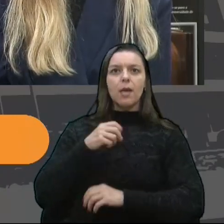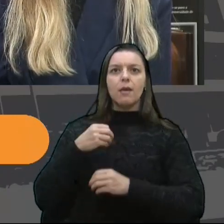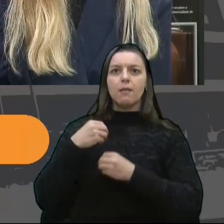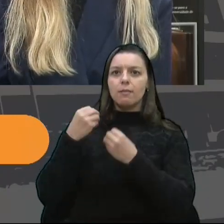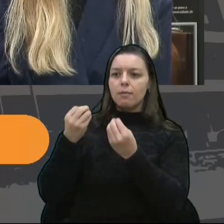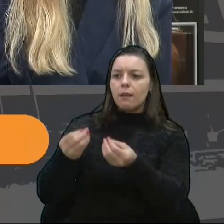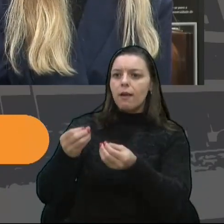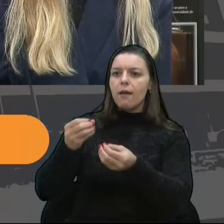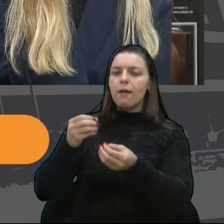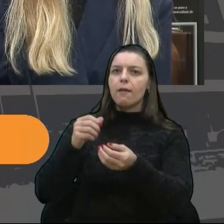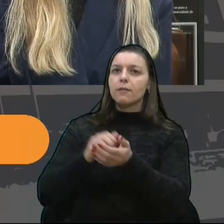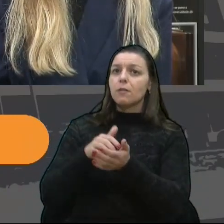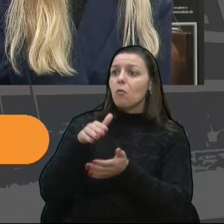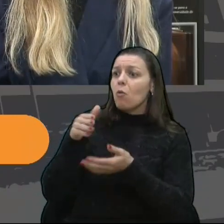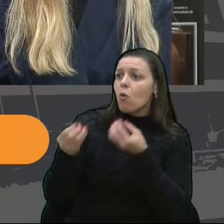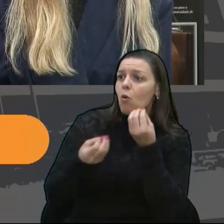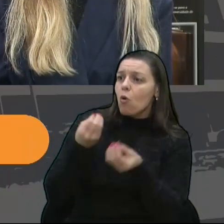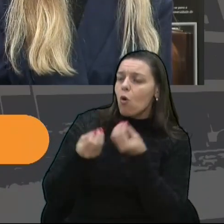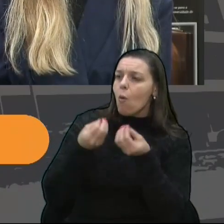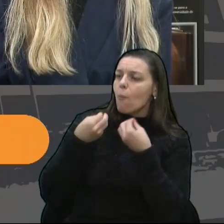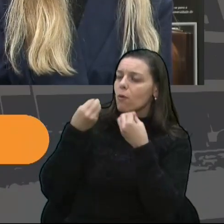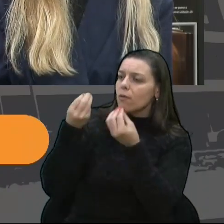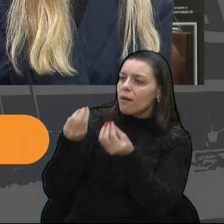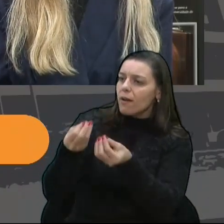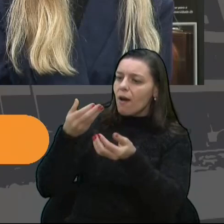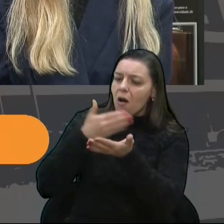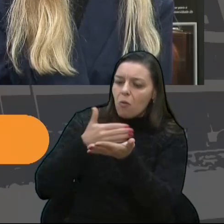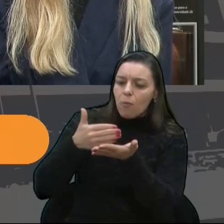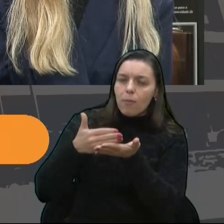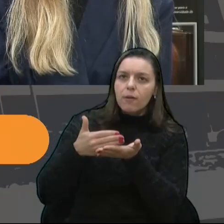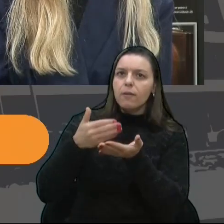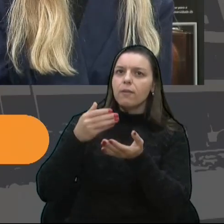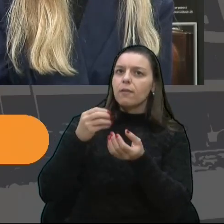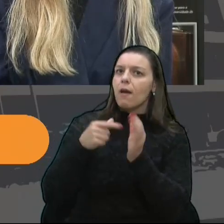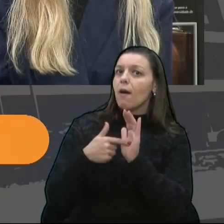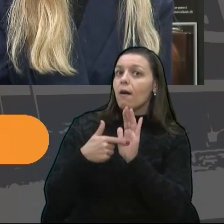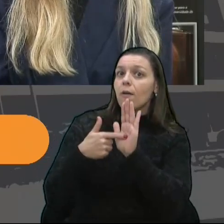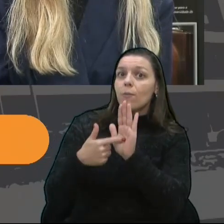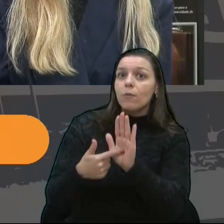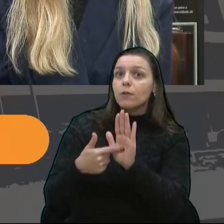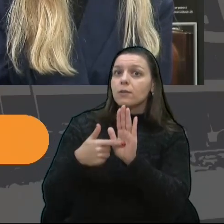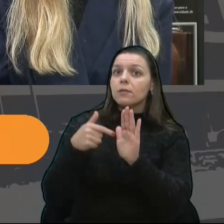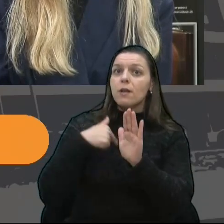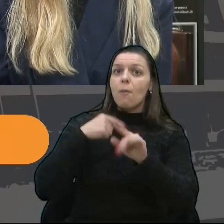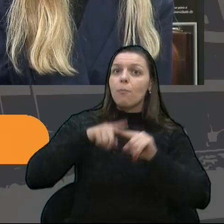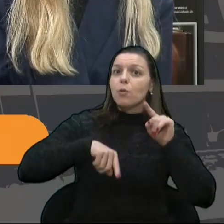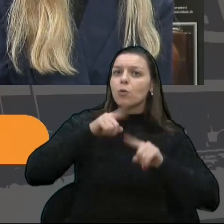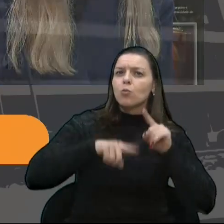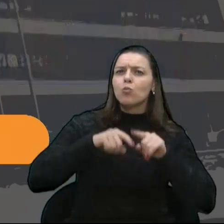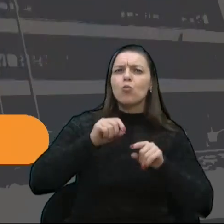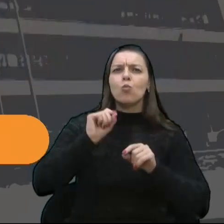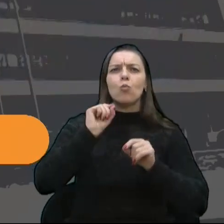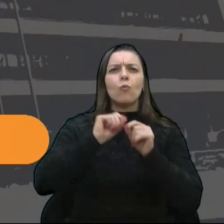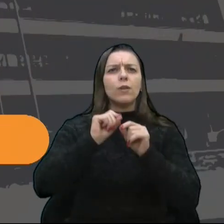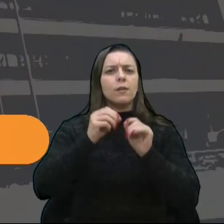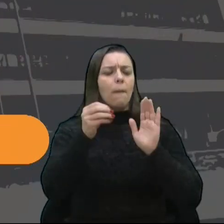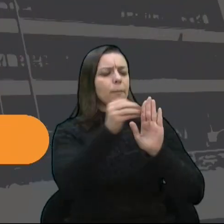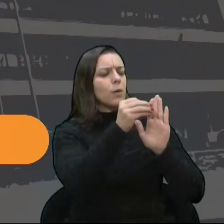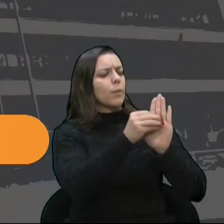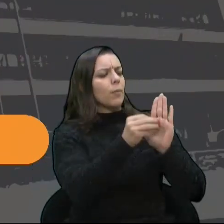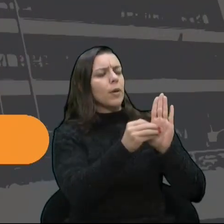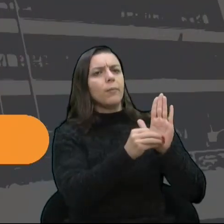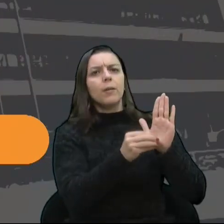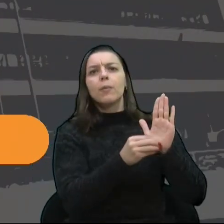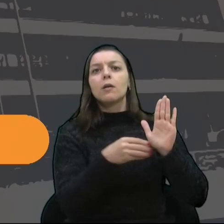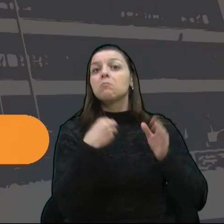nos clientes, de saber como começar realmente a fazer as postagens, como é que eu começo, onde é que eu